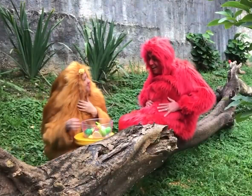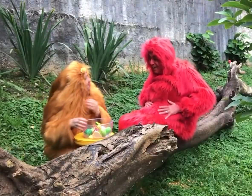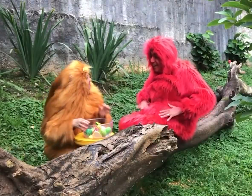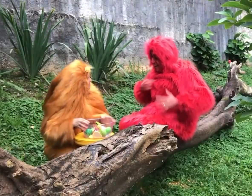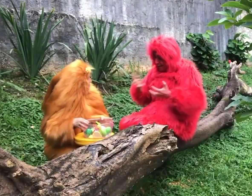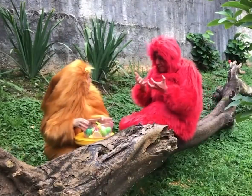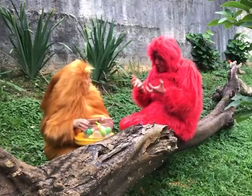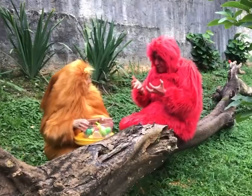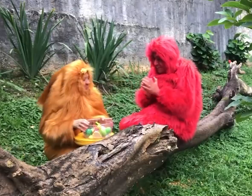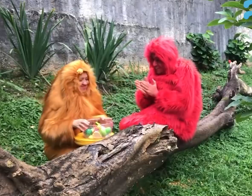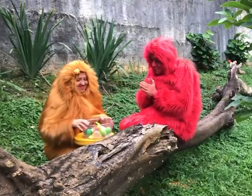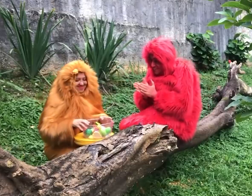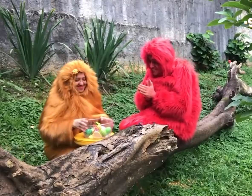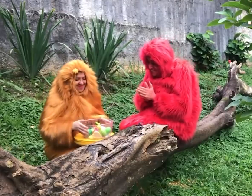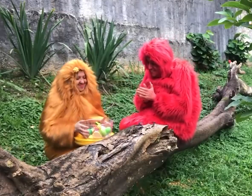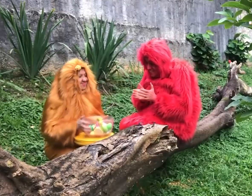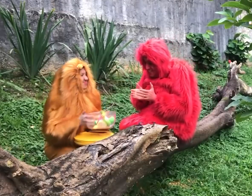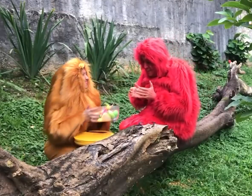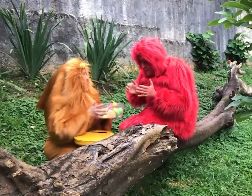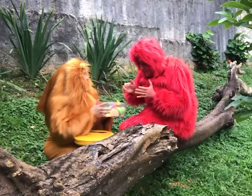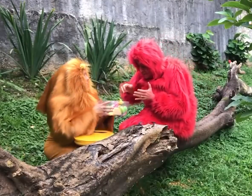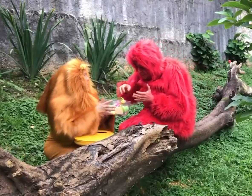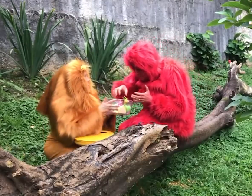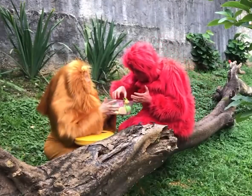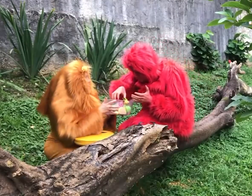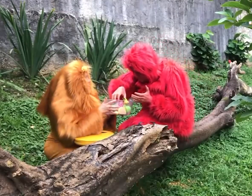Pronto. Eu quero.